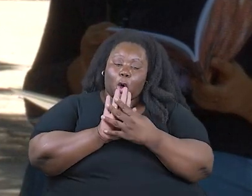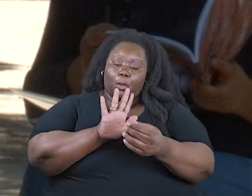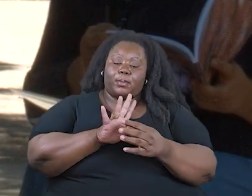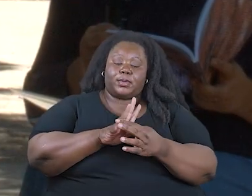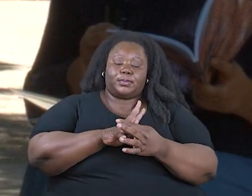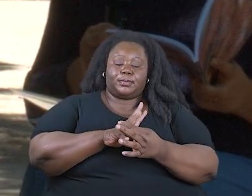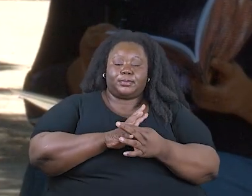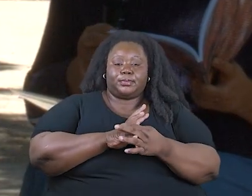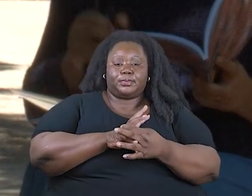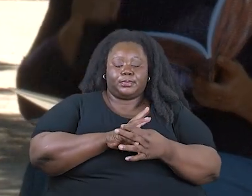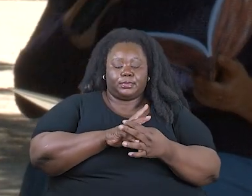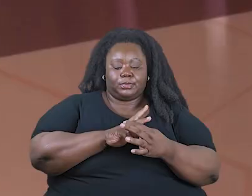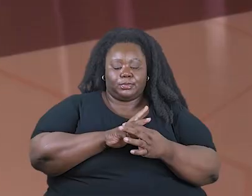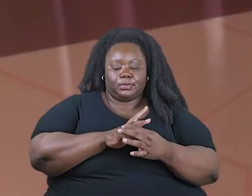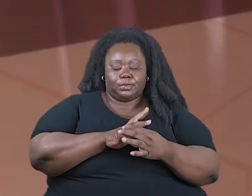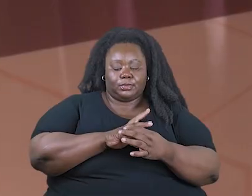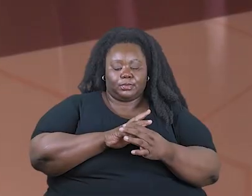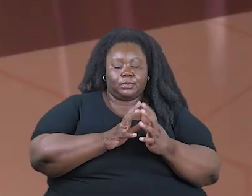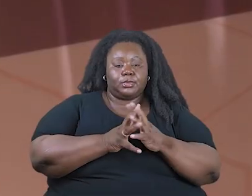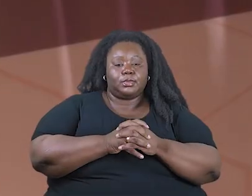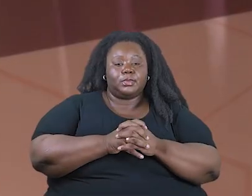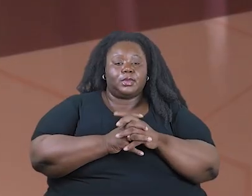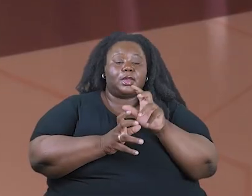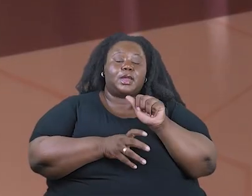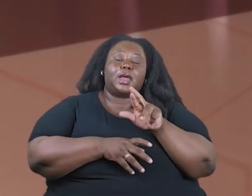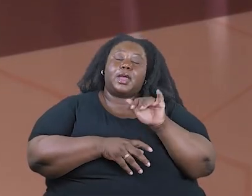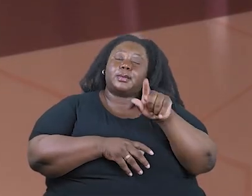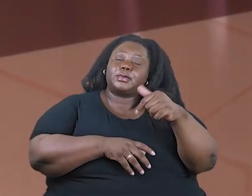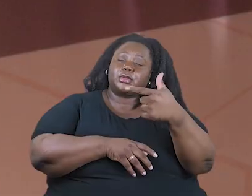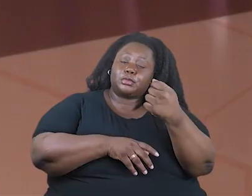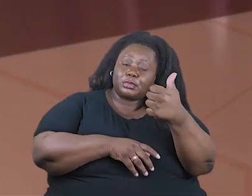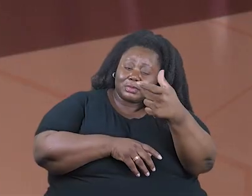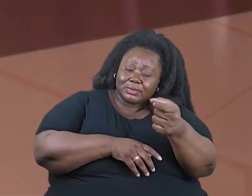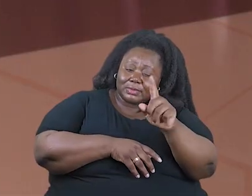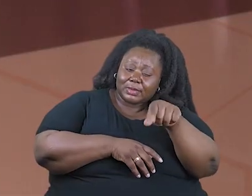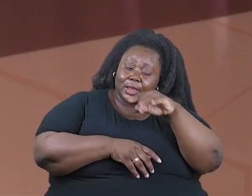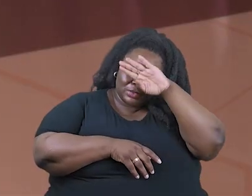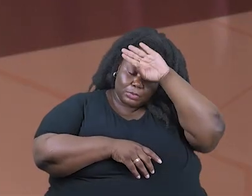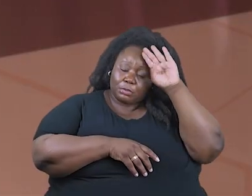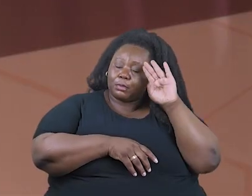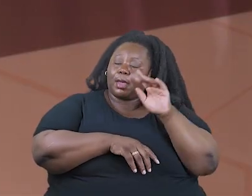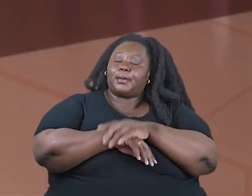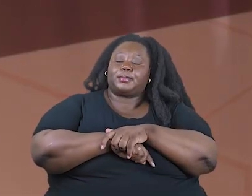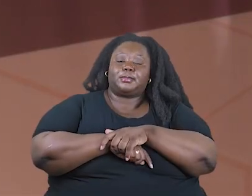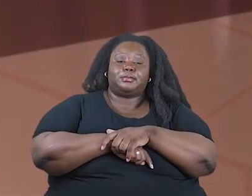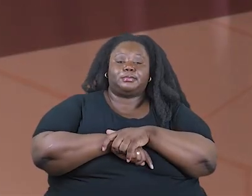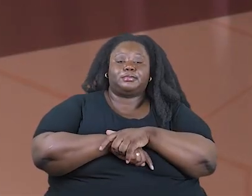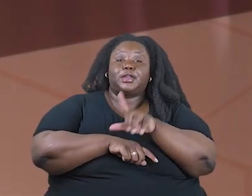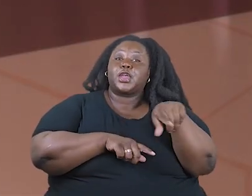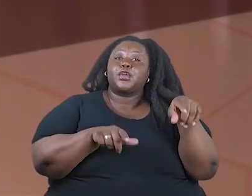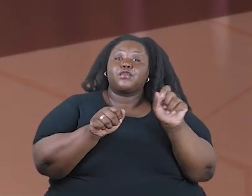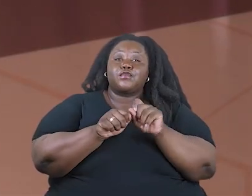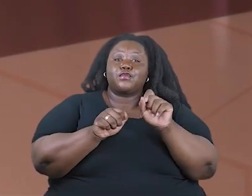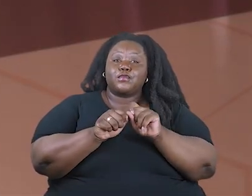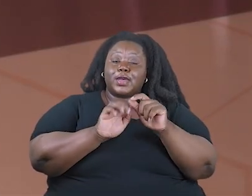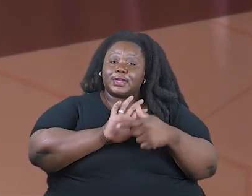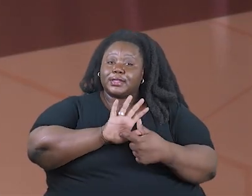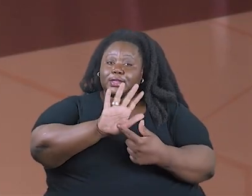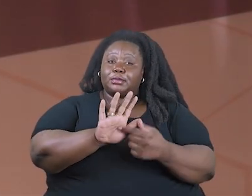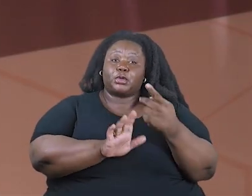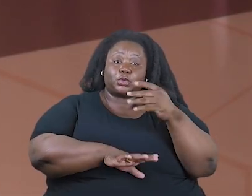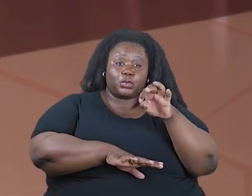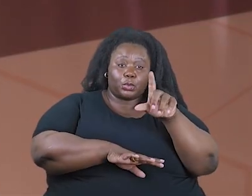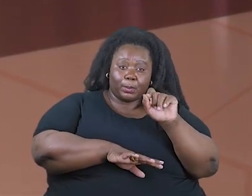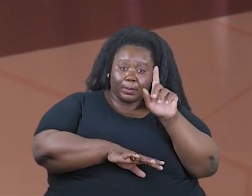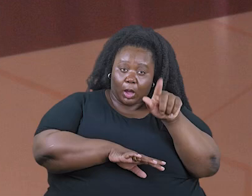Ami, em 2010, o Museu de Arte da Pampulha realizou a exposição do Paulo Bruschi,